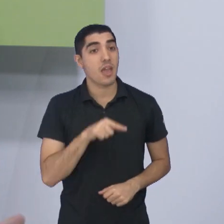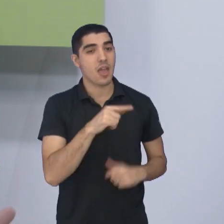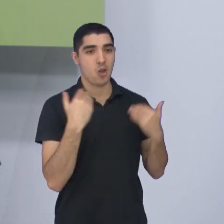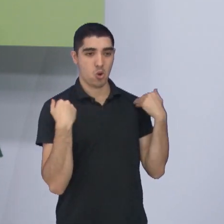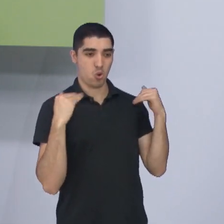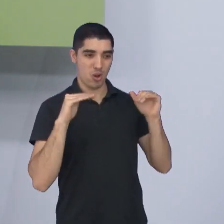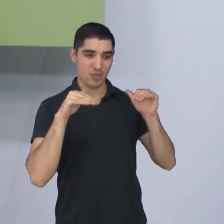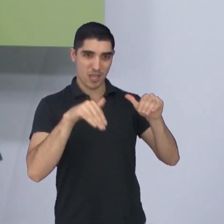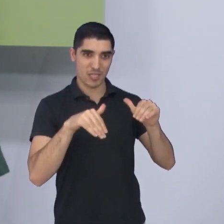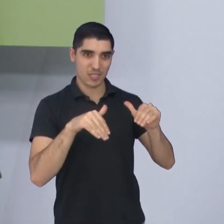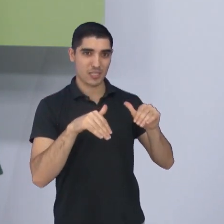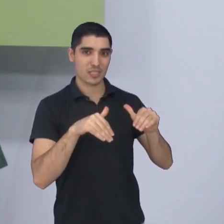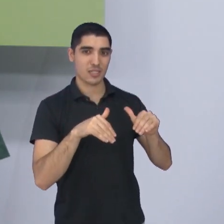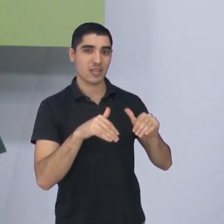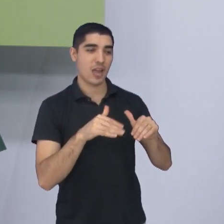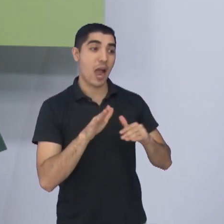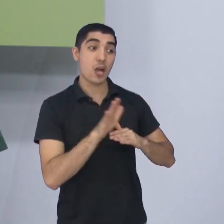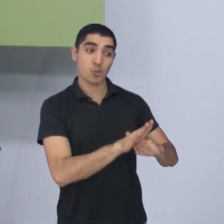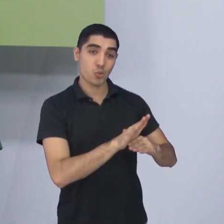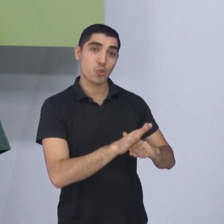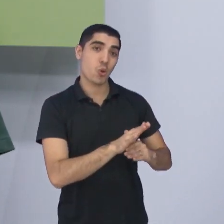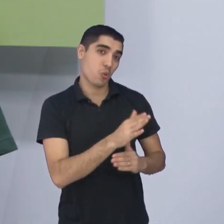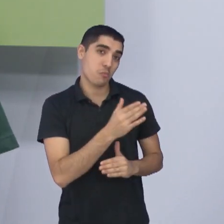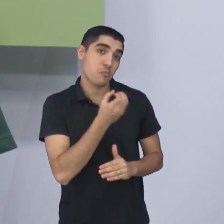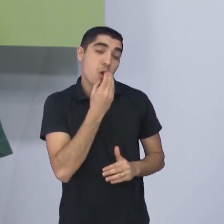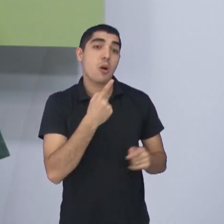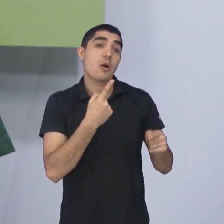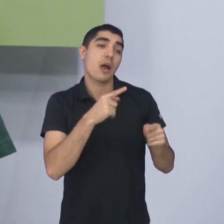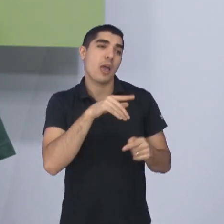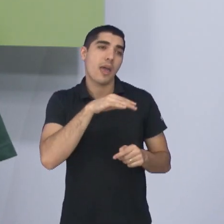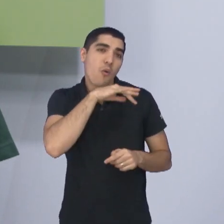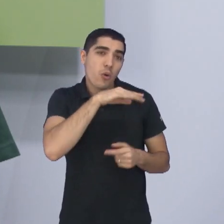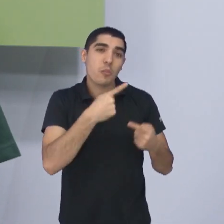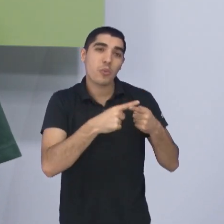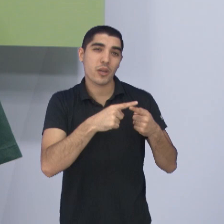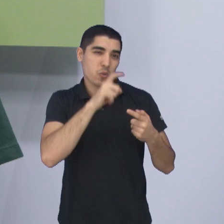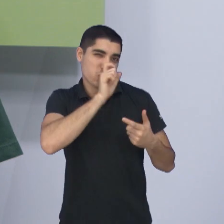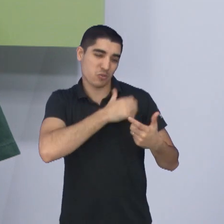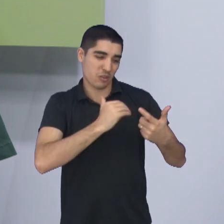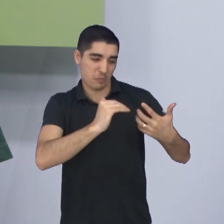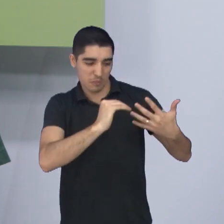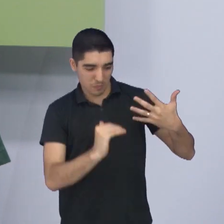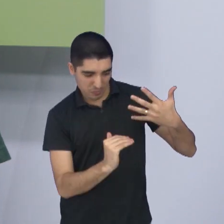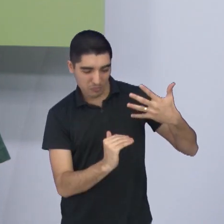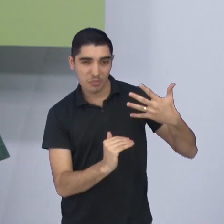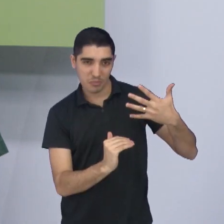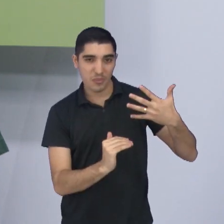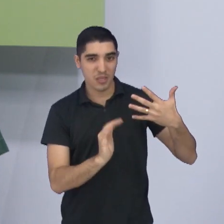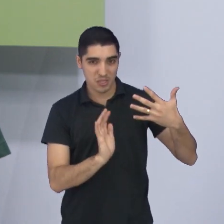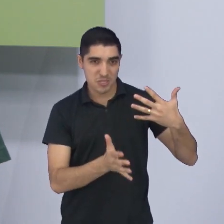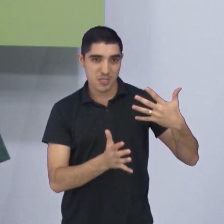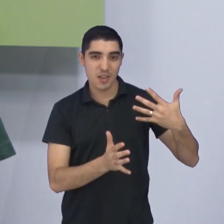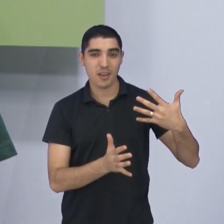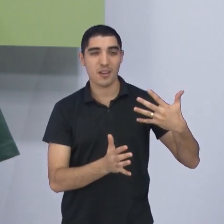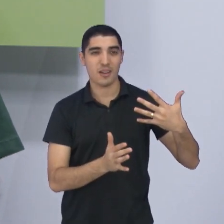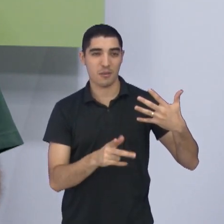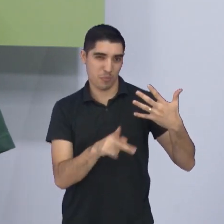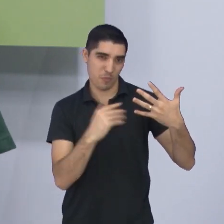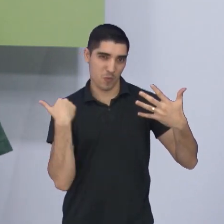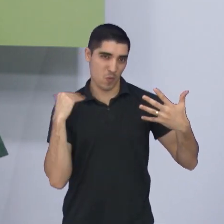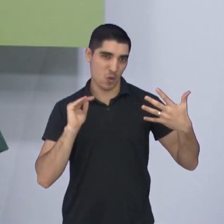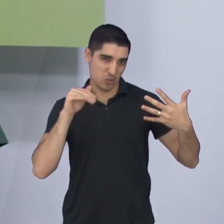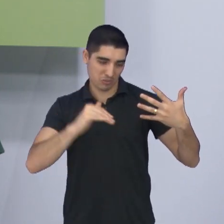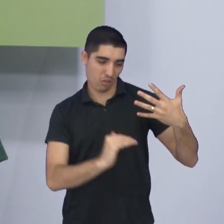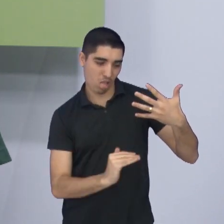São José foi ruim, mas foi bom. Foi ruim porque o São José acabou perdendo uma posição ali, 1, 2 posições, enfim, foi ultrapassado pelo Costa Rica, mas